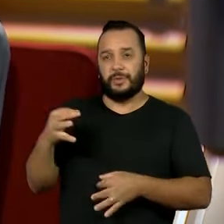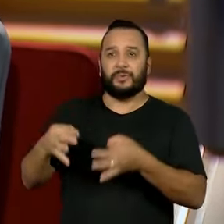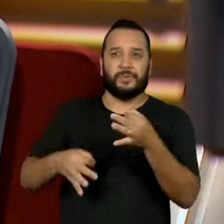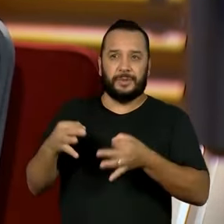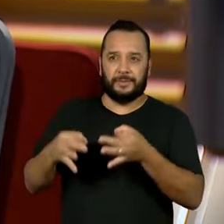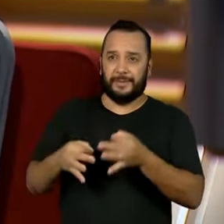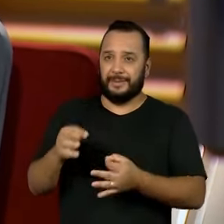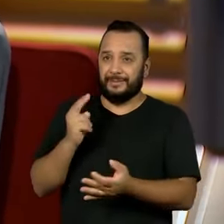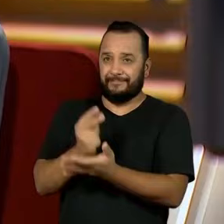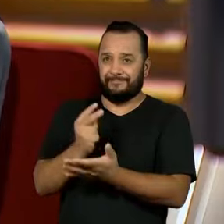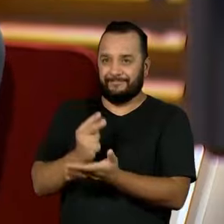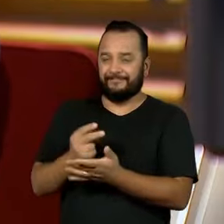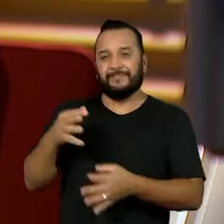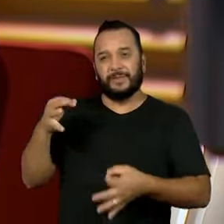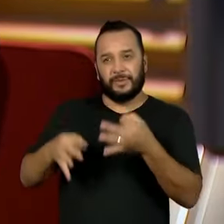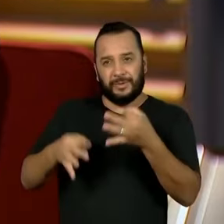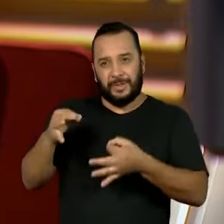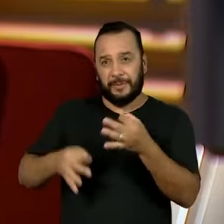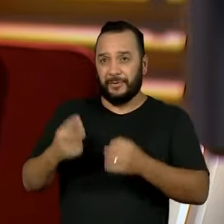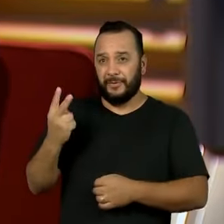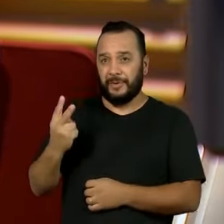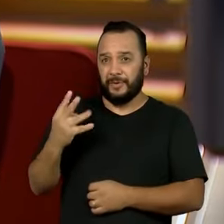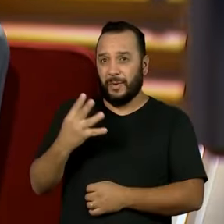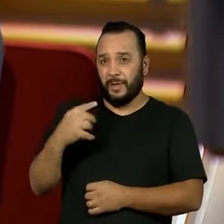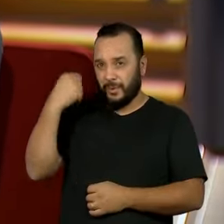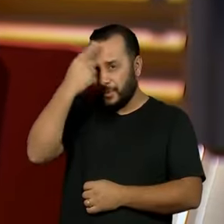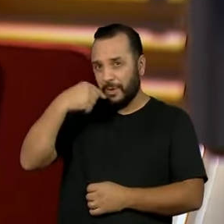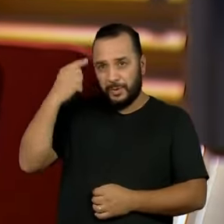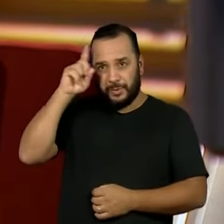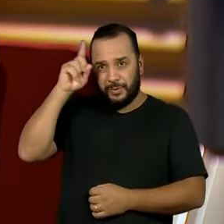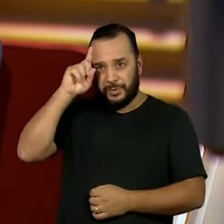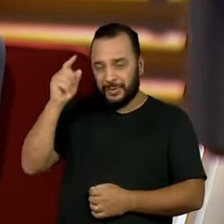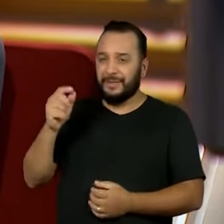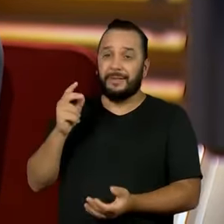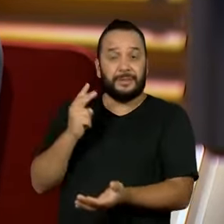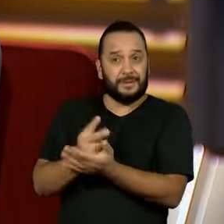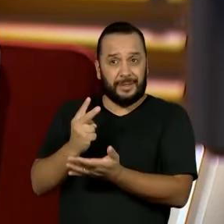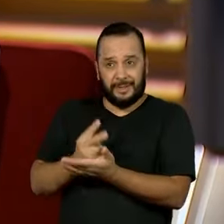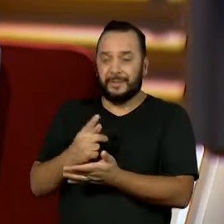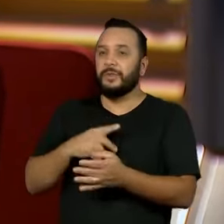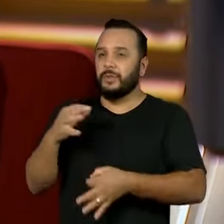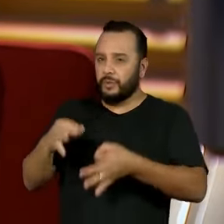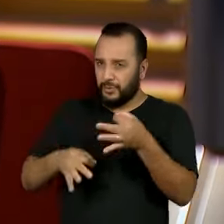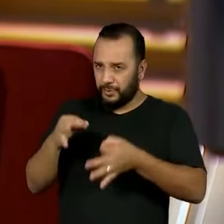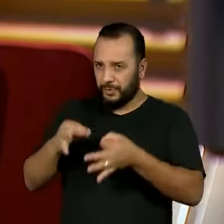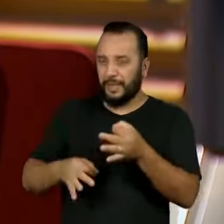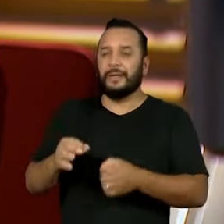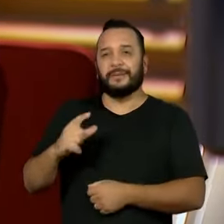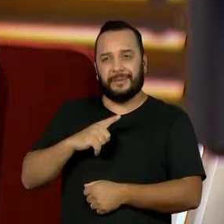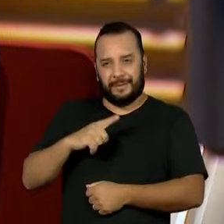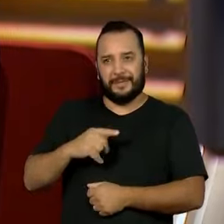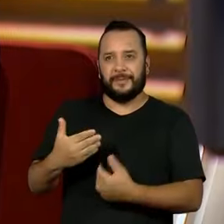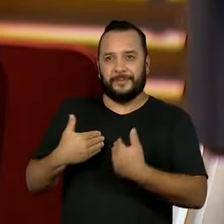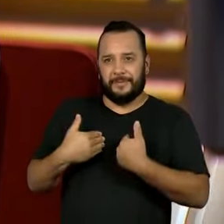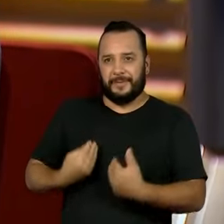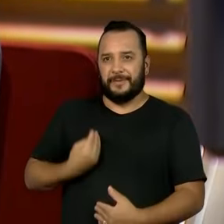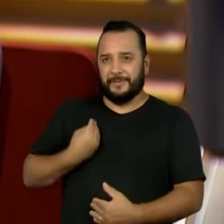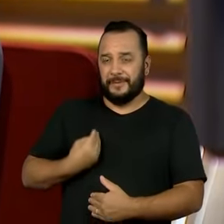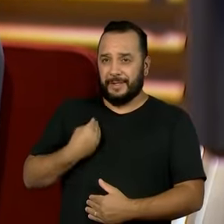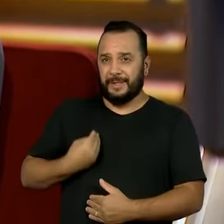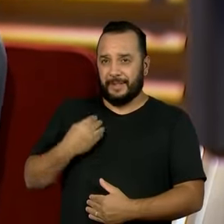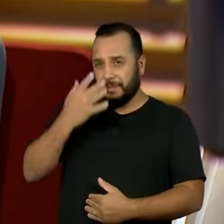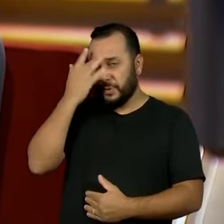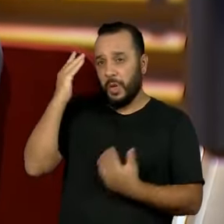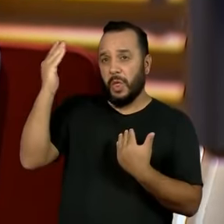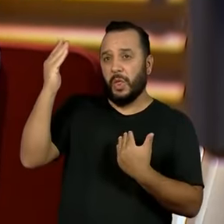palma da nossa mão 24 horas por dia Hum então acho que julgamento sempre existiu sendo muito justa né sempre existiu Só que eu acho que o